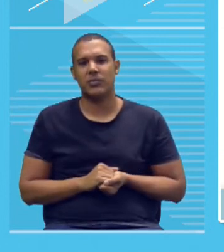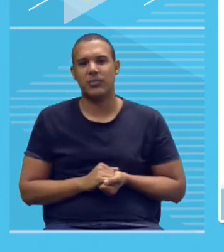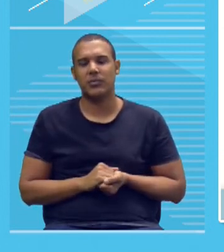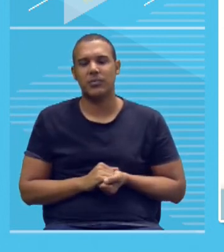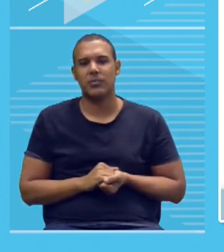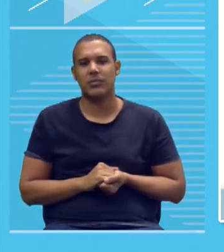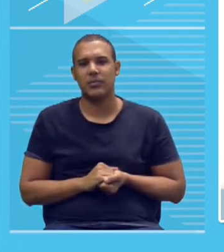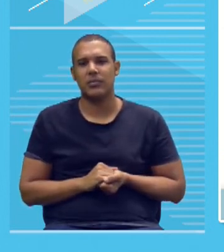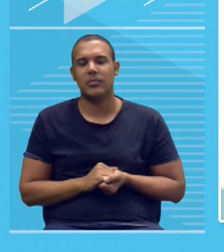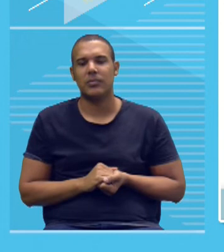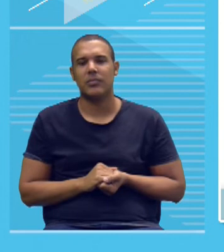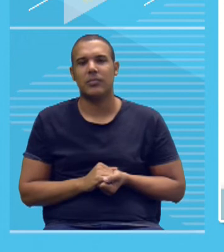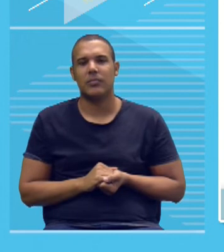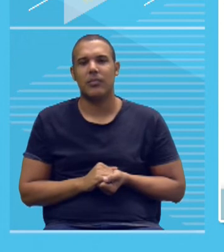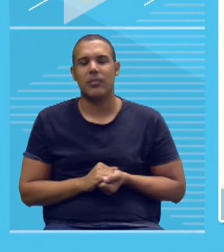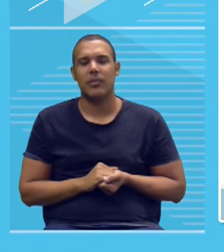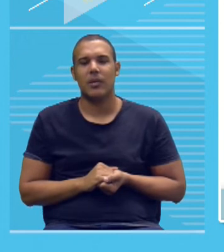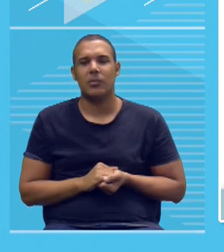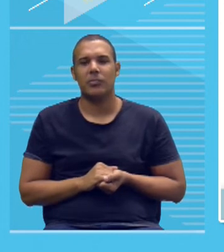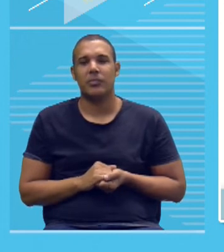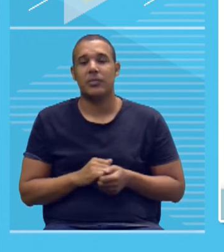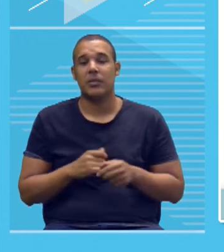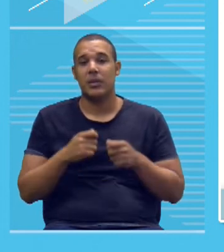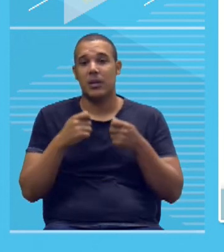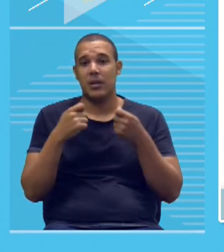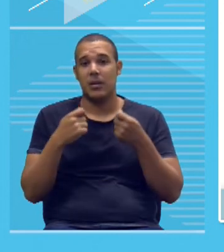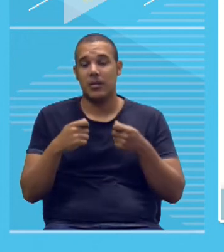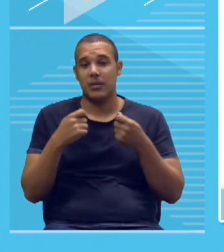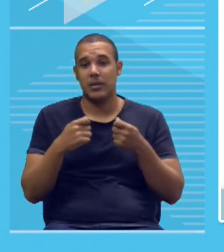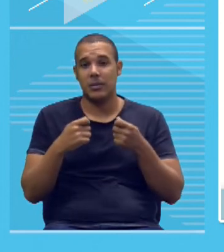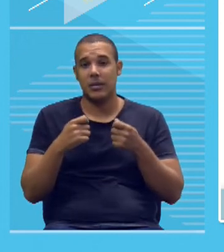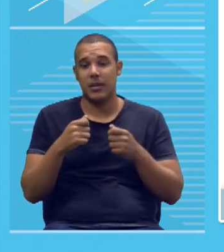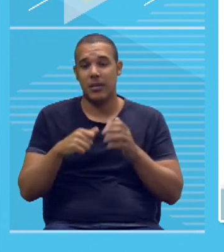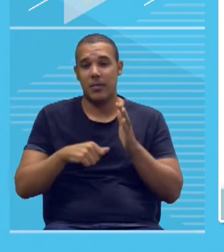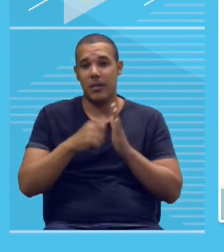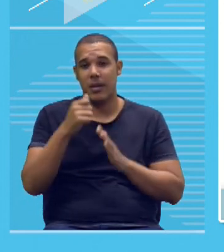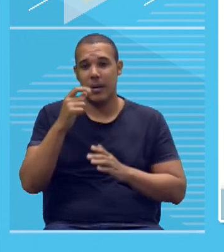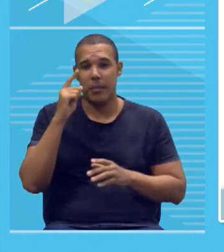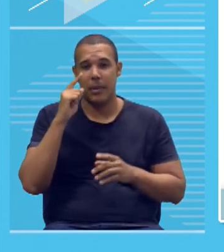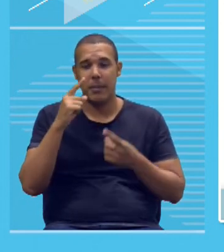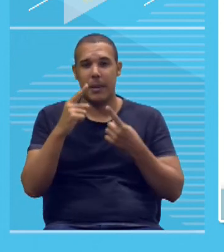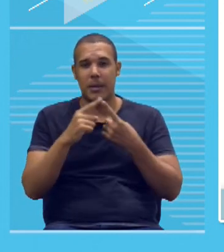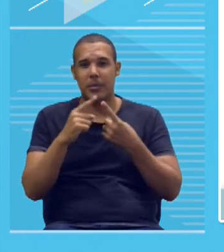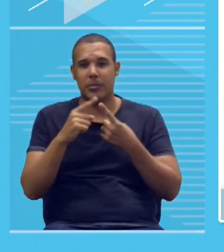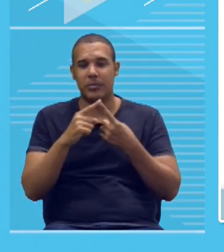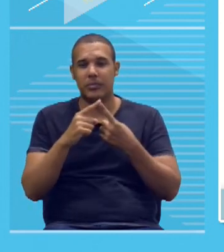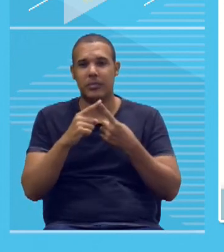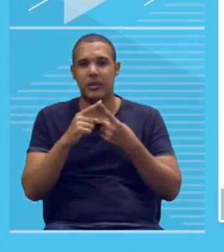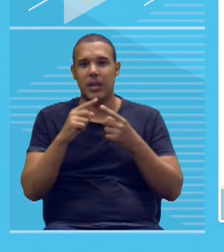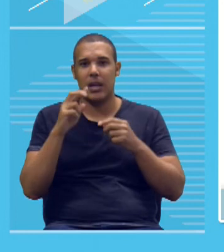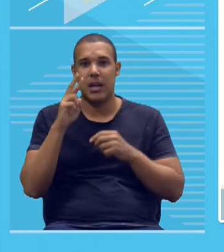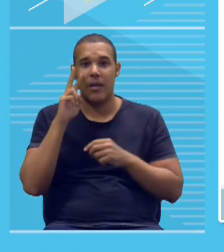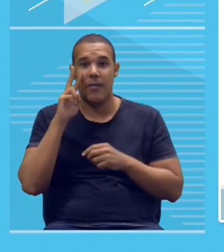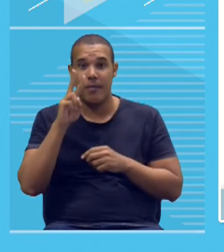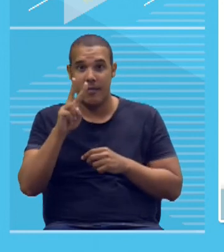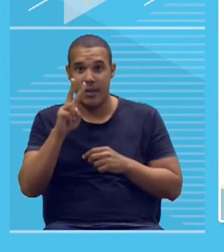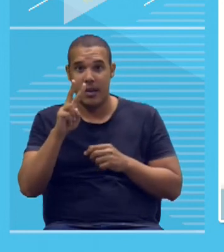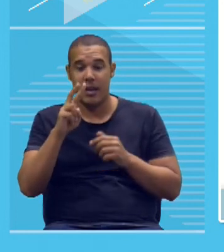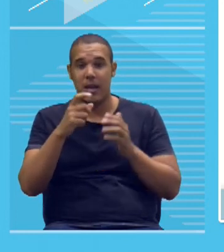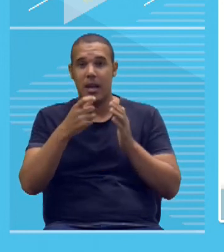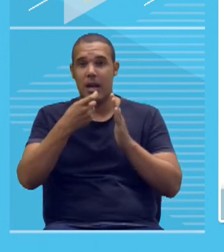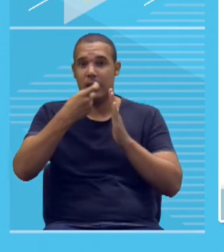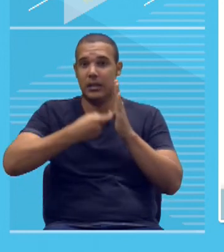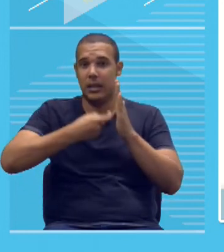muitas situações problemas Cabe a você verificar a primeira etapa resolutiva que é olhar para taxa